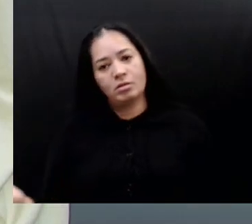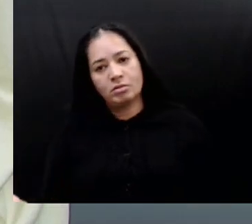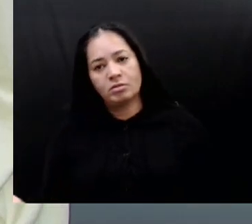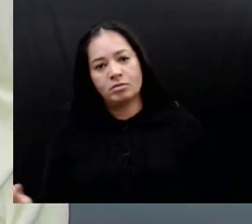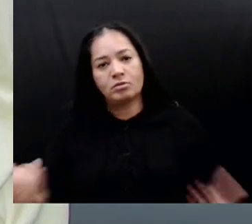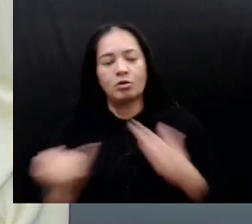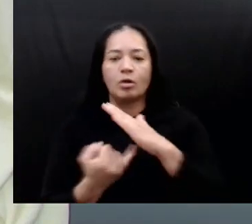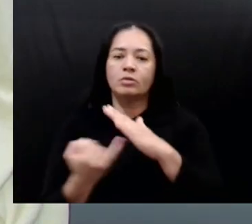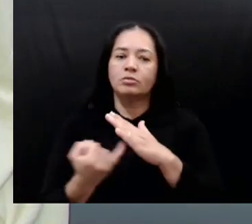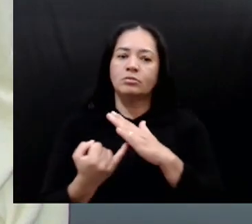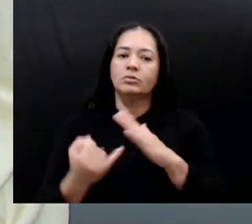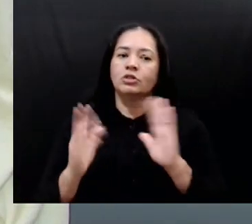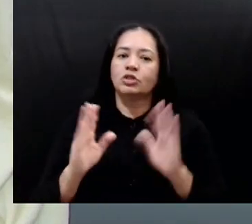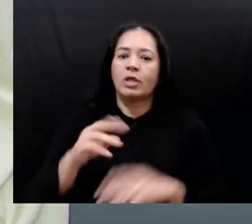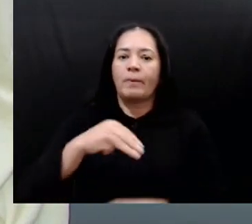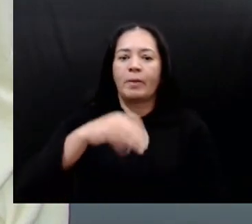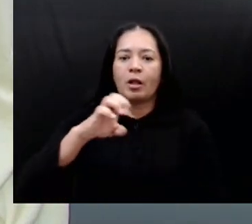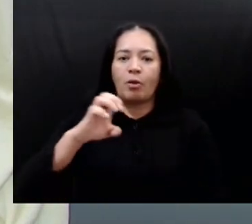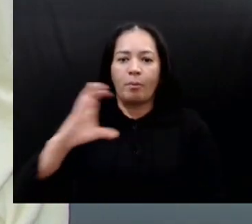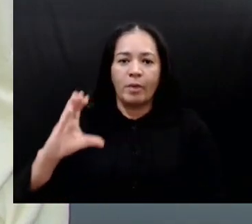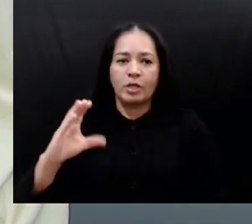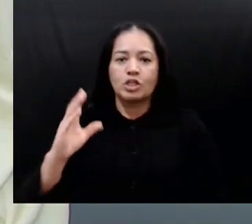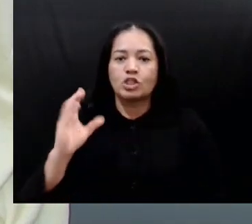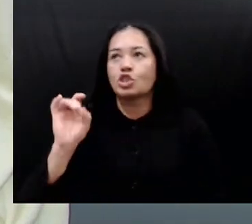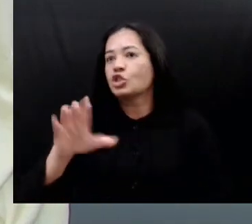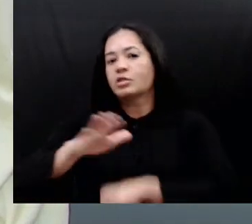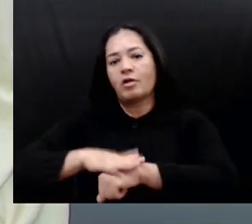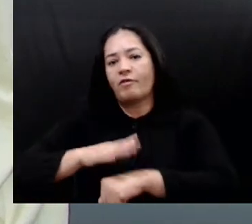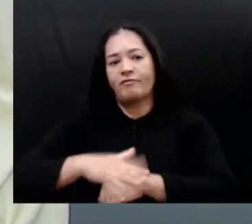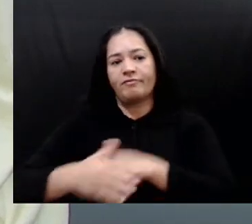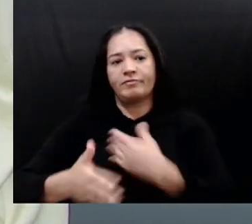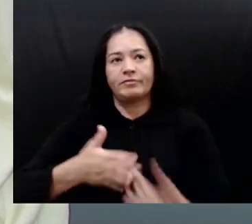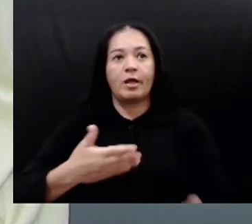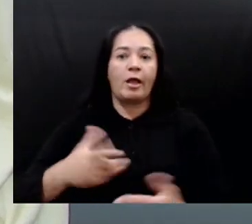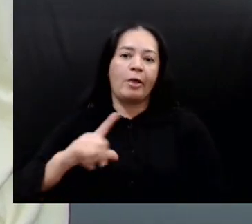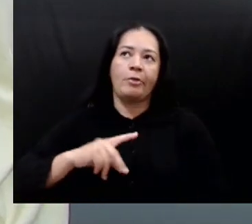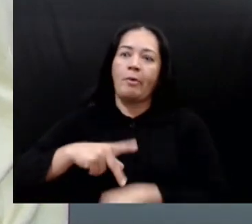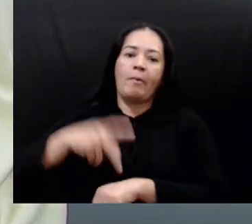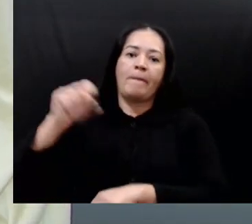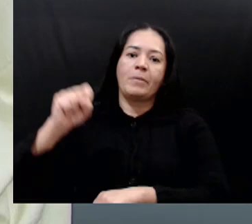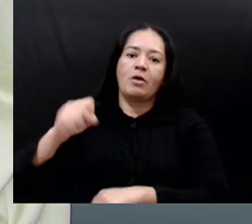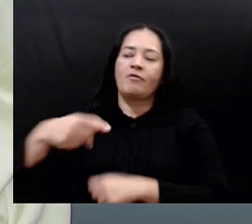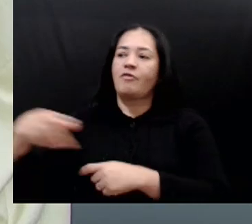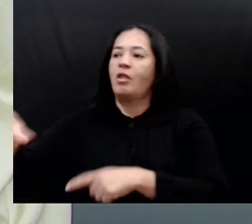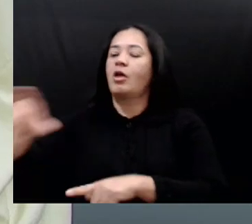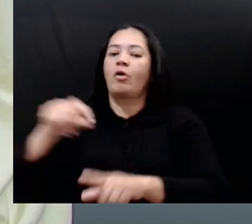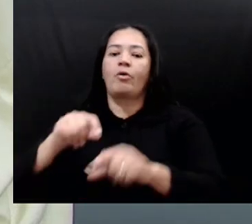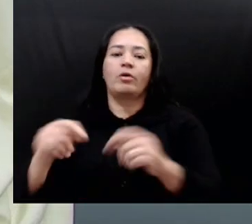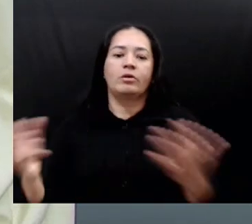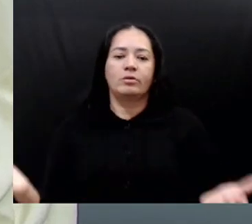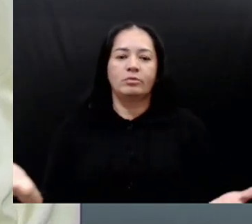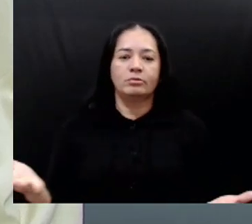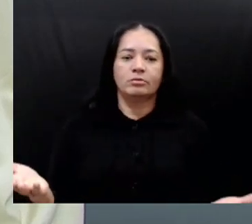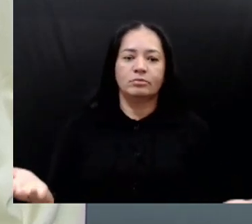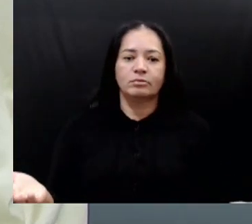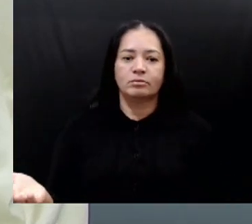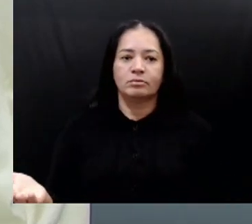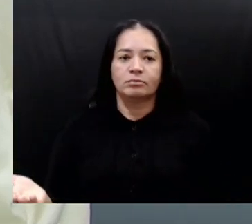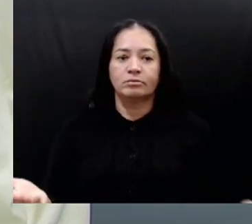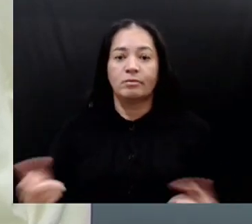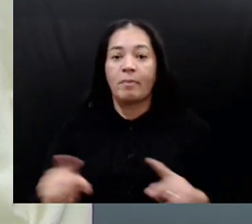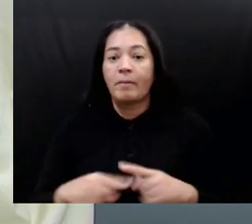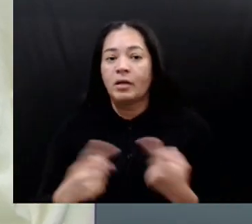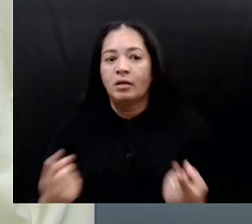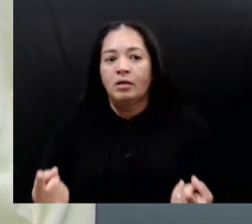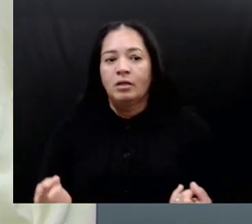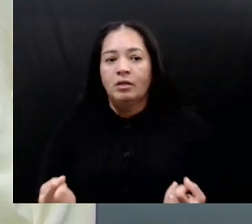reconhecida, porque não basta fazer por fazer, né? Eu tenho uma pós, beleza, vou lá, escolhi, tudo mais, não tive, não é? Aquele senso